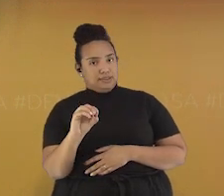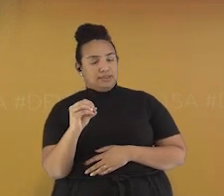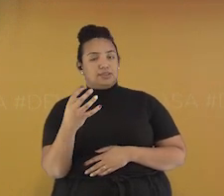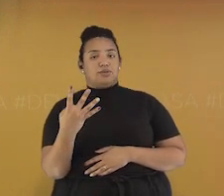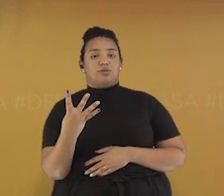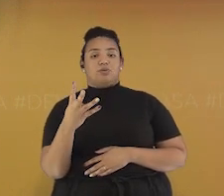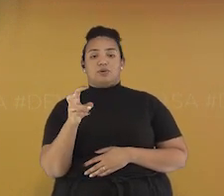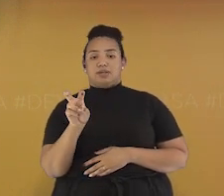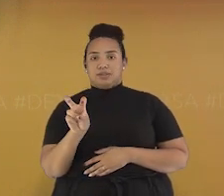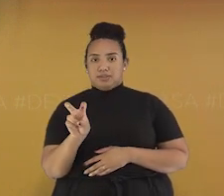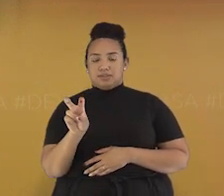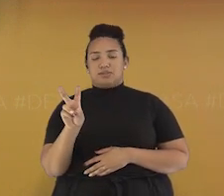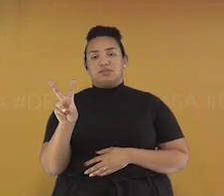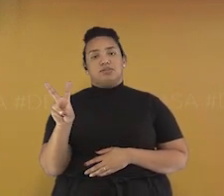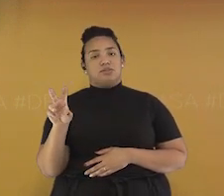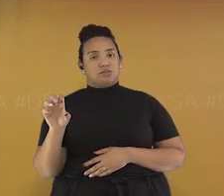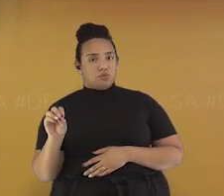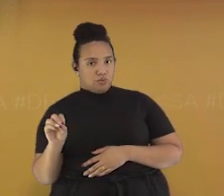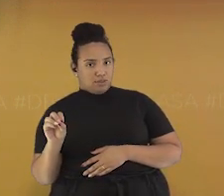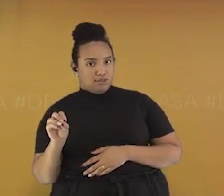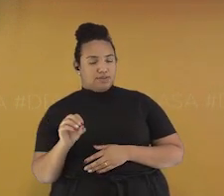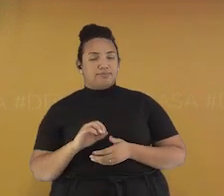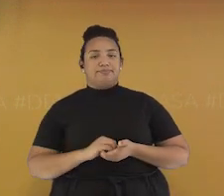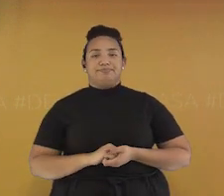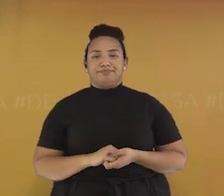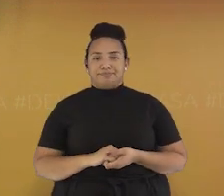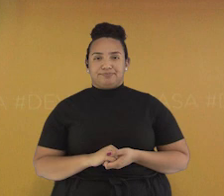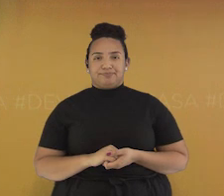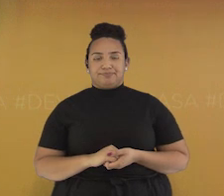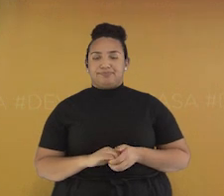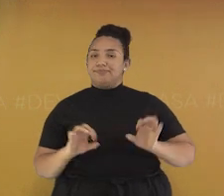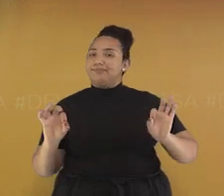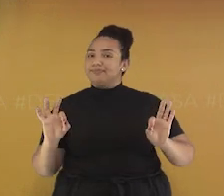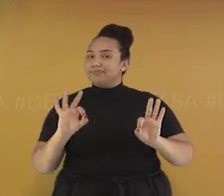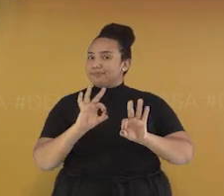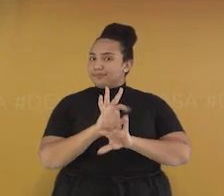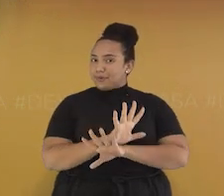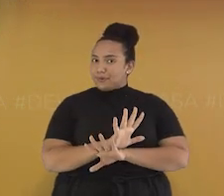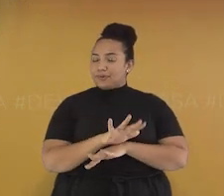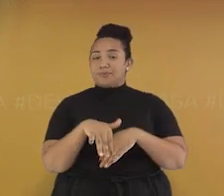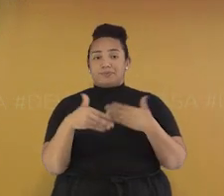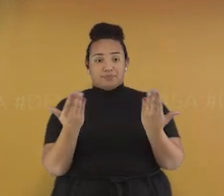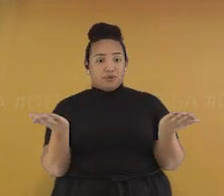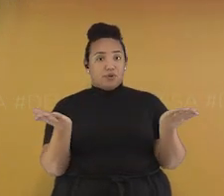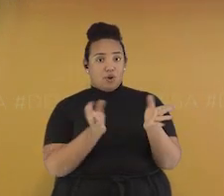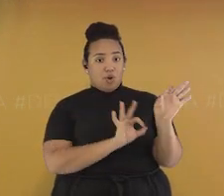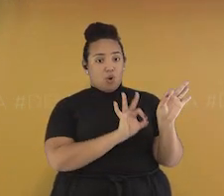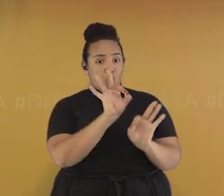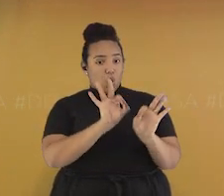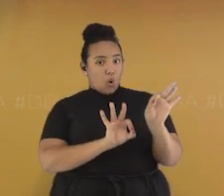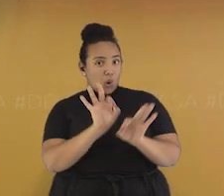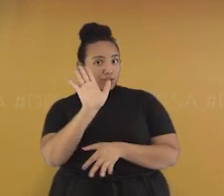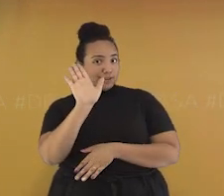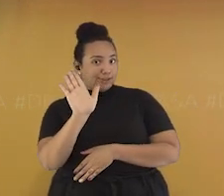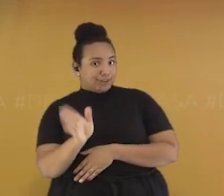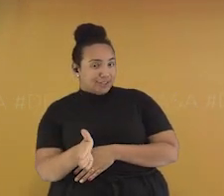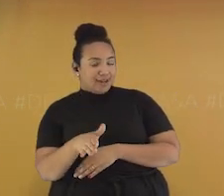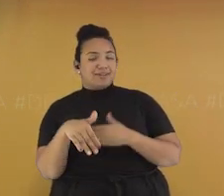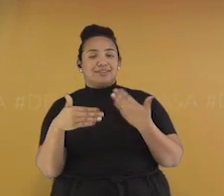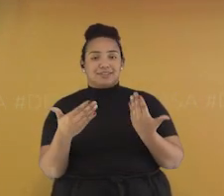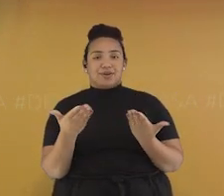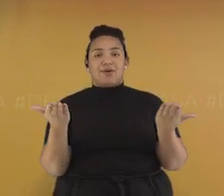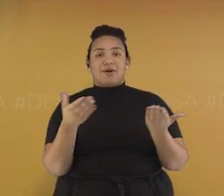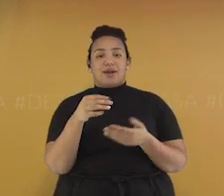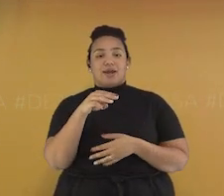o 30, o 45 e o 50. Pronto! Agora que já organizamos em ordem